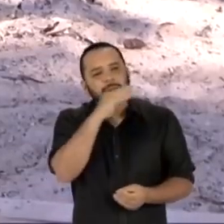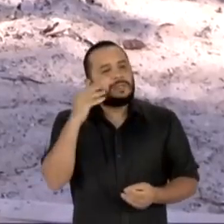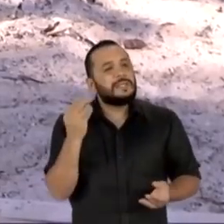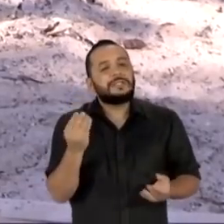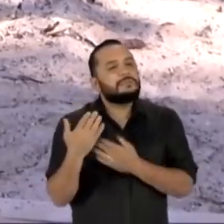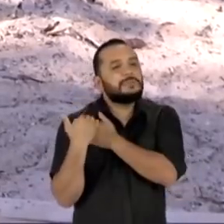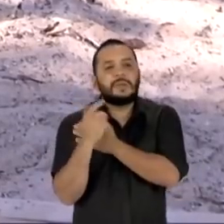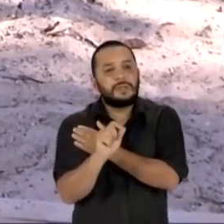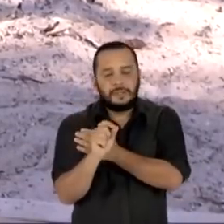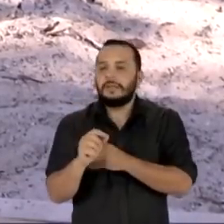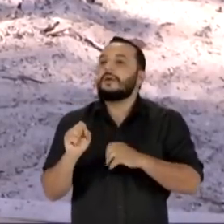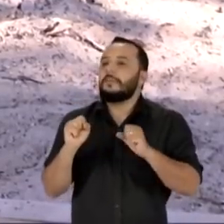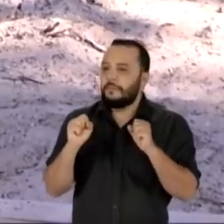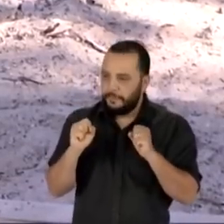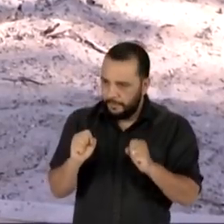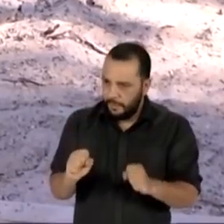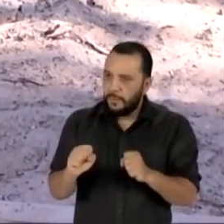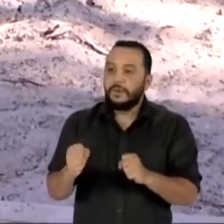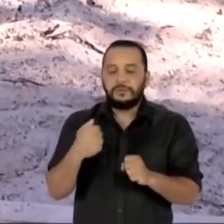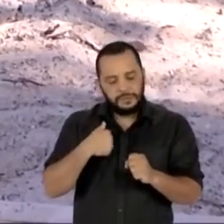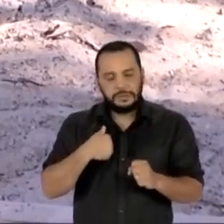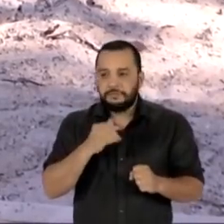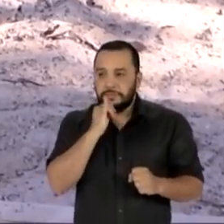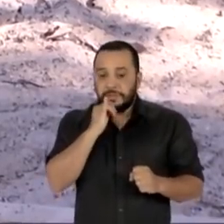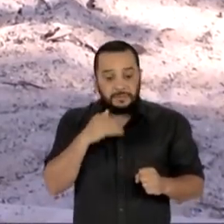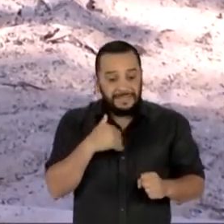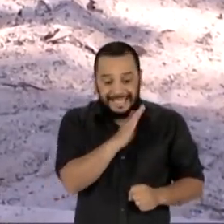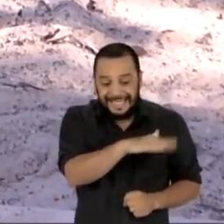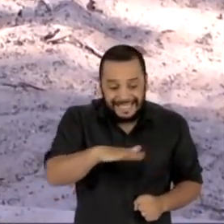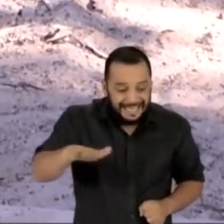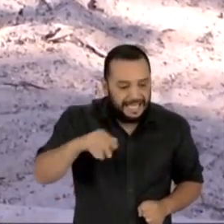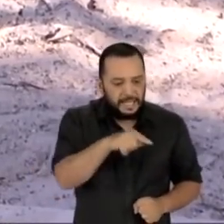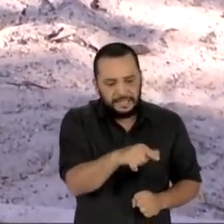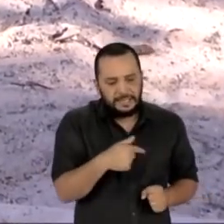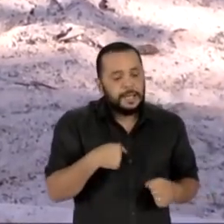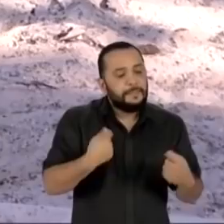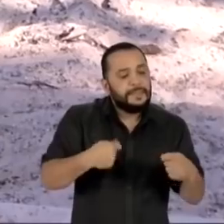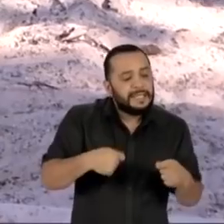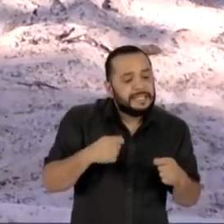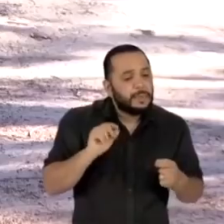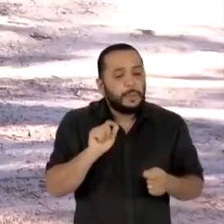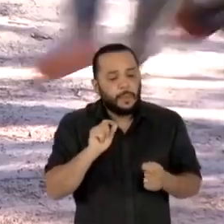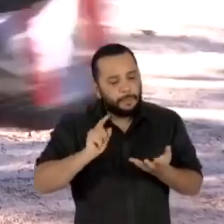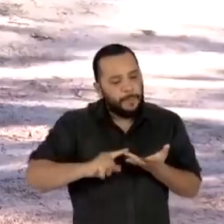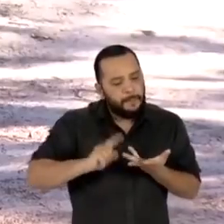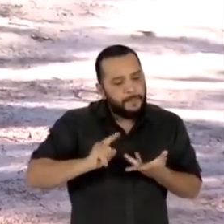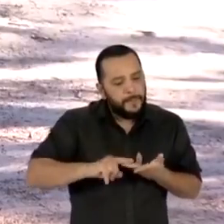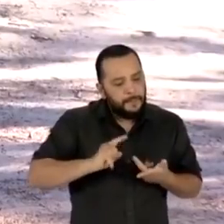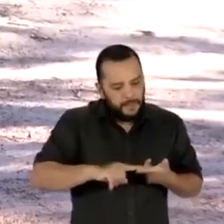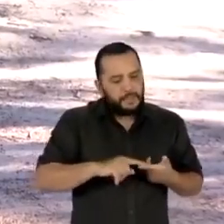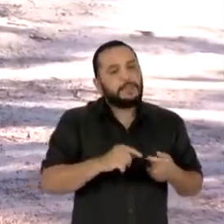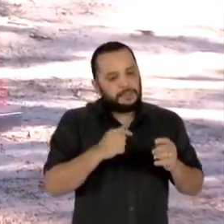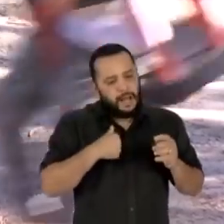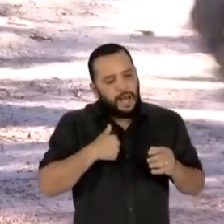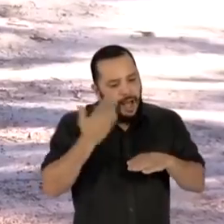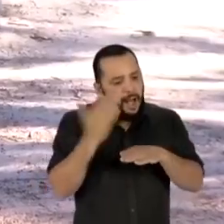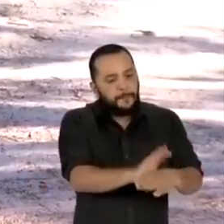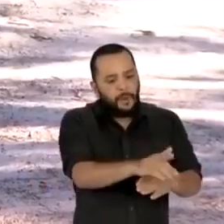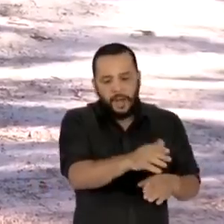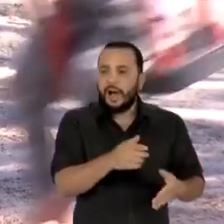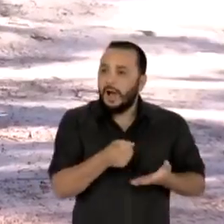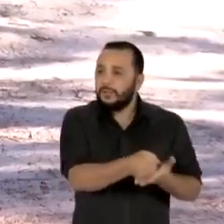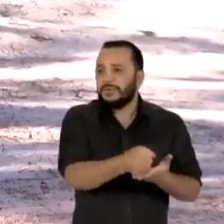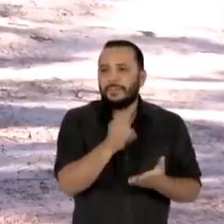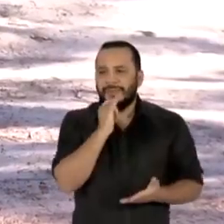que digam respeito à encaminhamentos de crianças adolescentes para aquilo que eles estejam precisando por eu quero saber que uma determinada criança